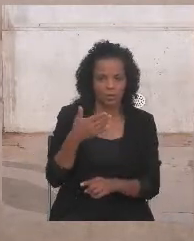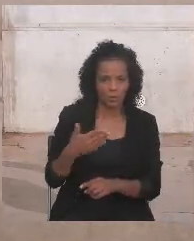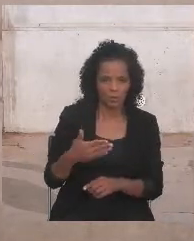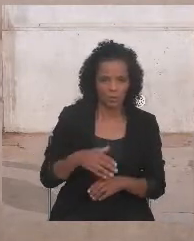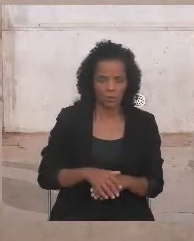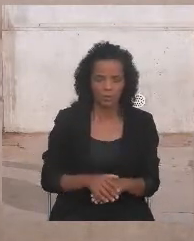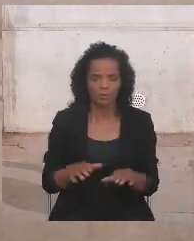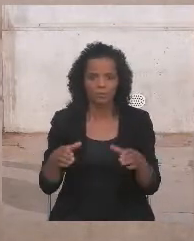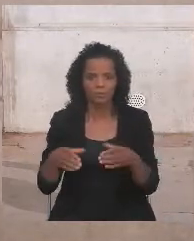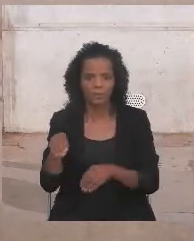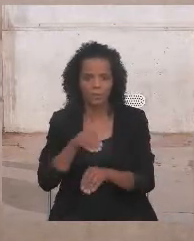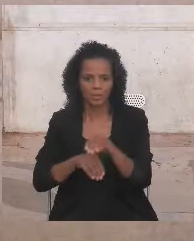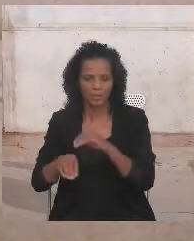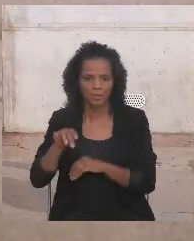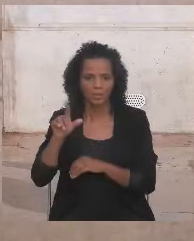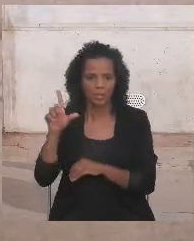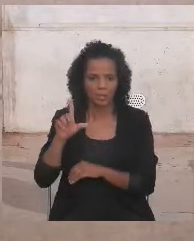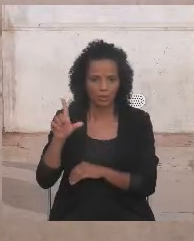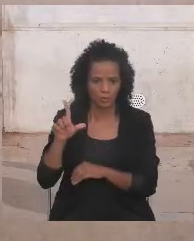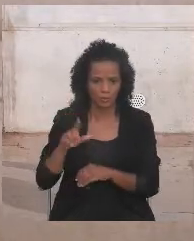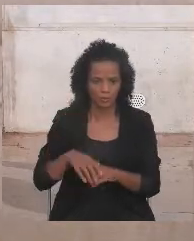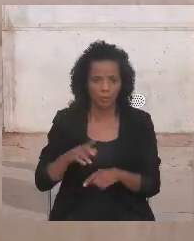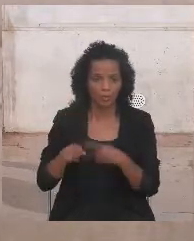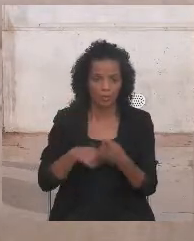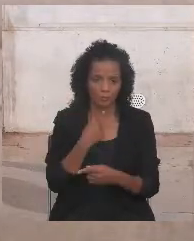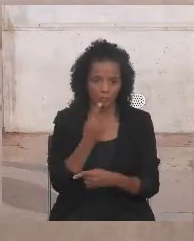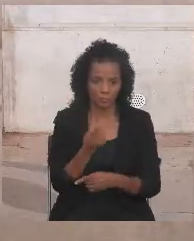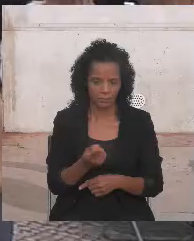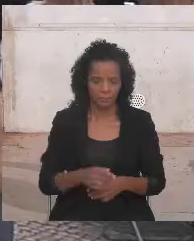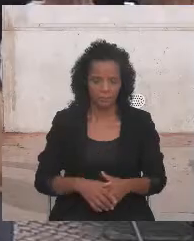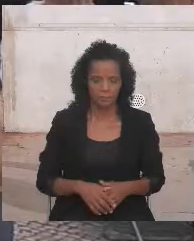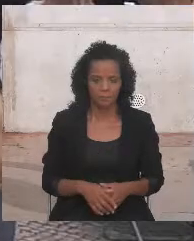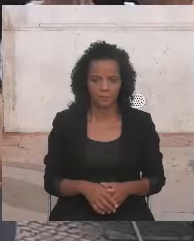pelo Colégio Eleitoral do Município de Lisboa, a seguir indicados.